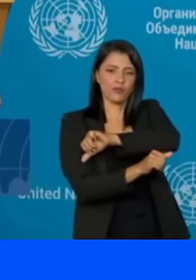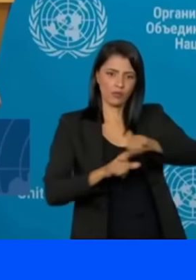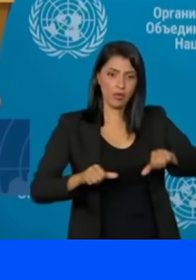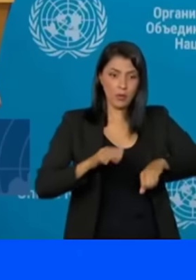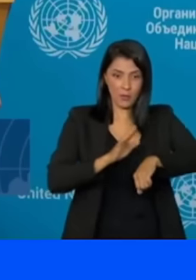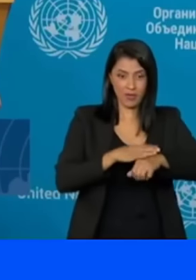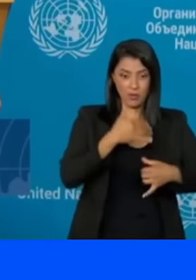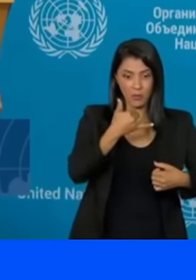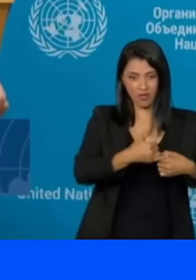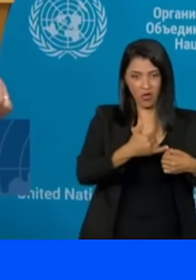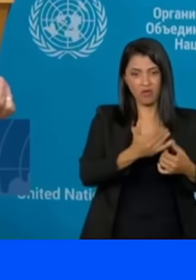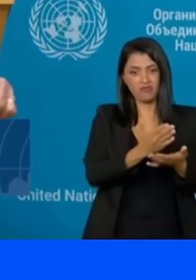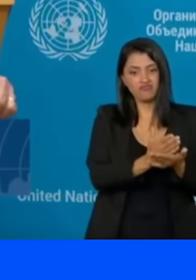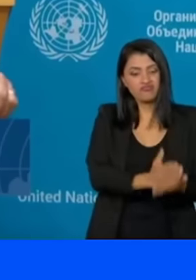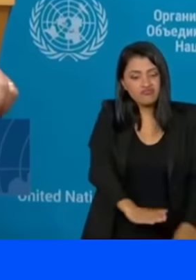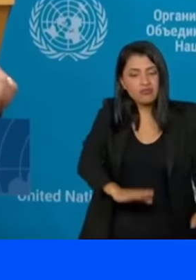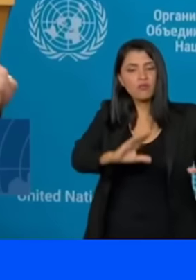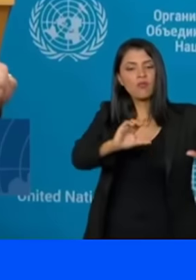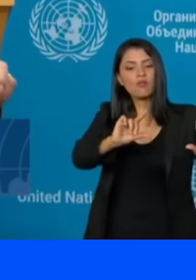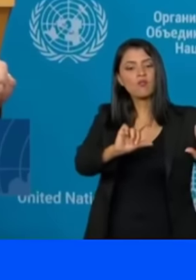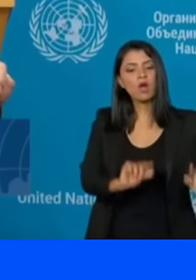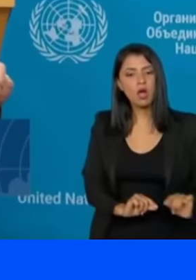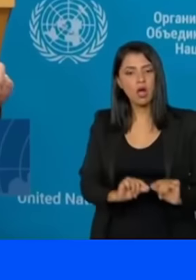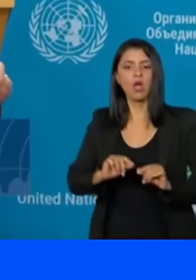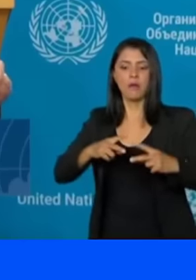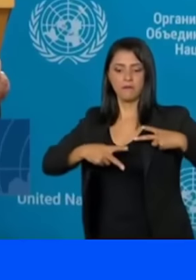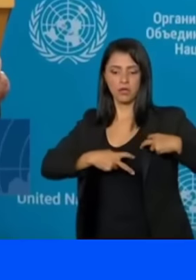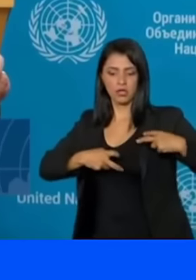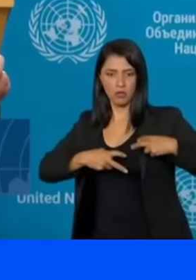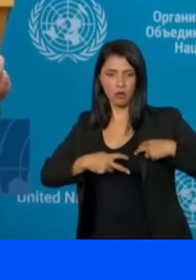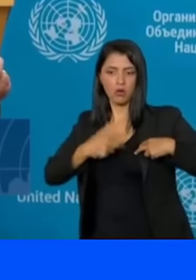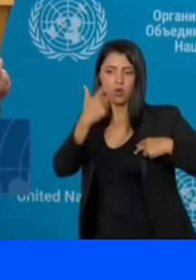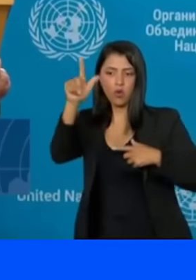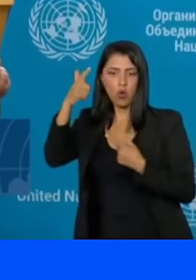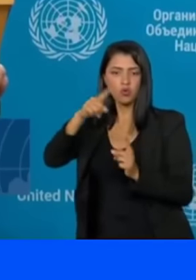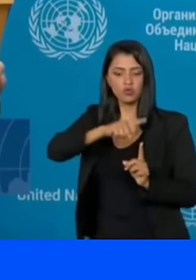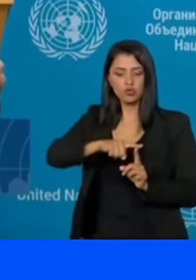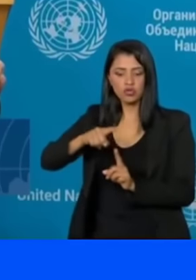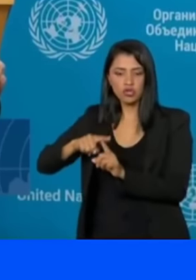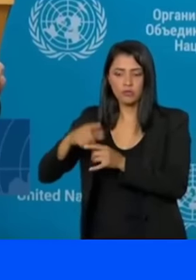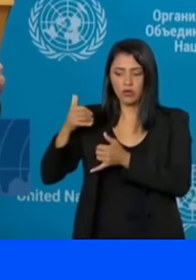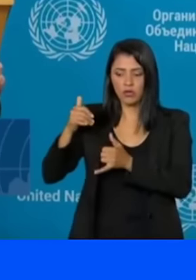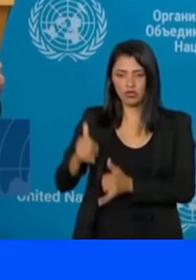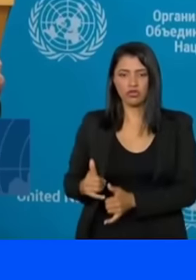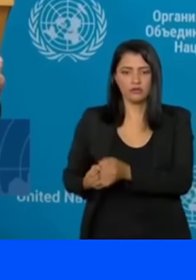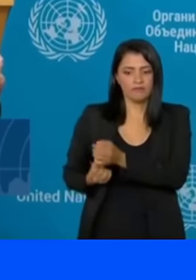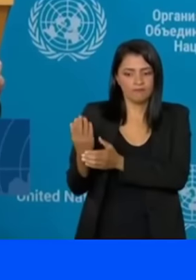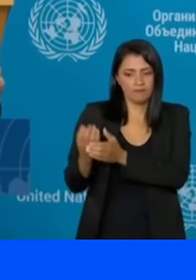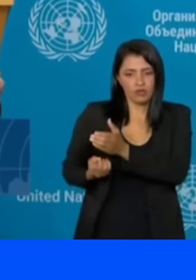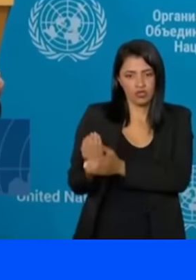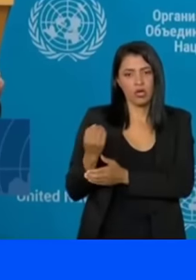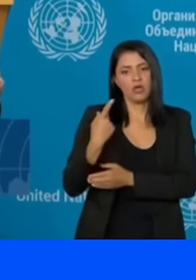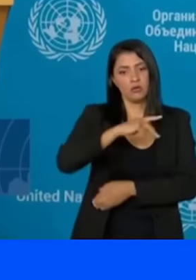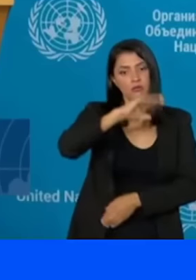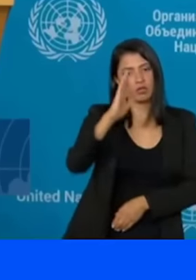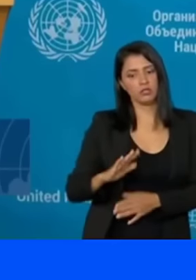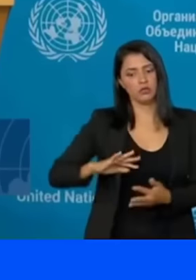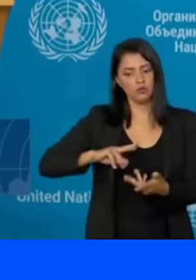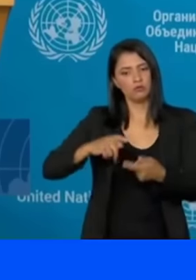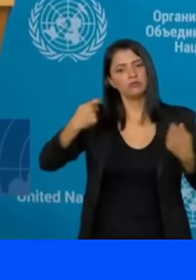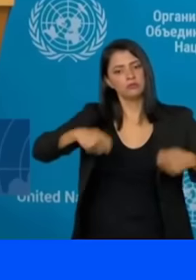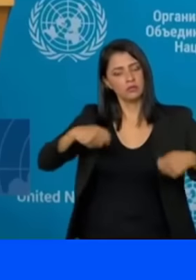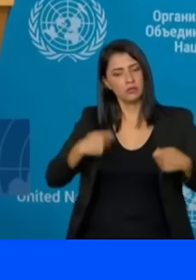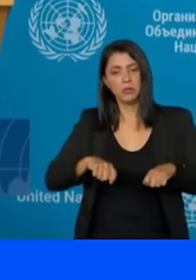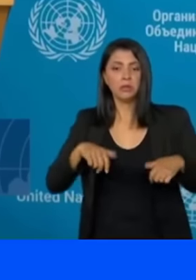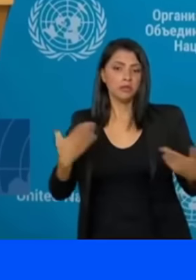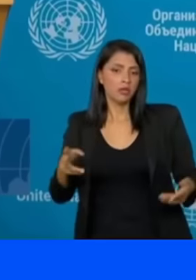petróleo acabar, a Petrobras tem que estar produzindo outras energias que o Brasil e o mundo precisam. Portanto,